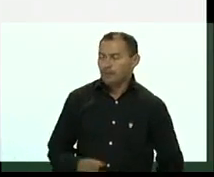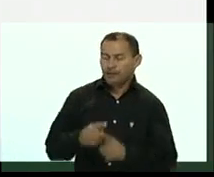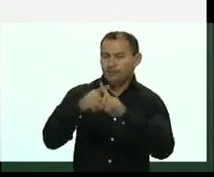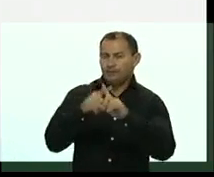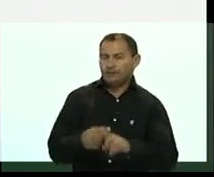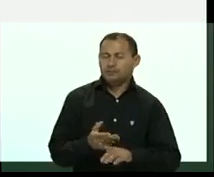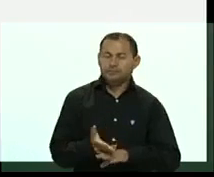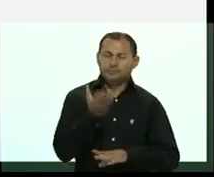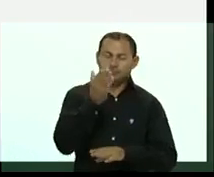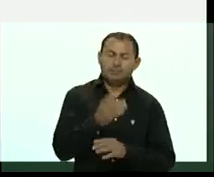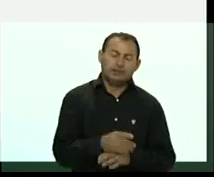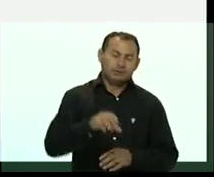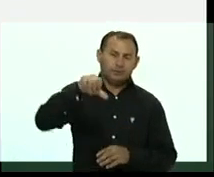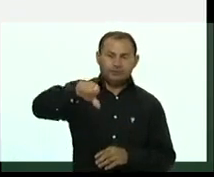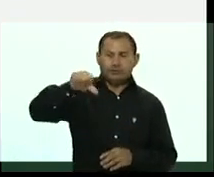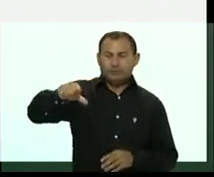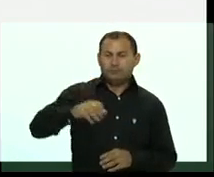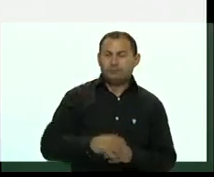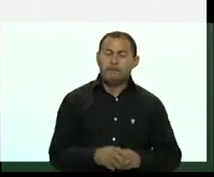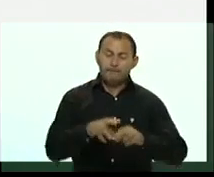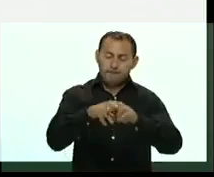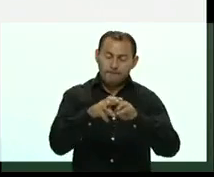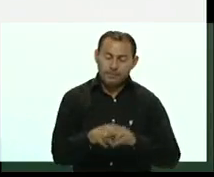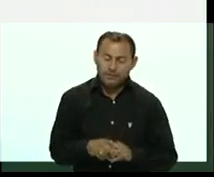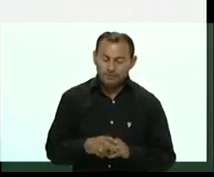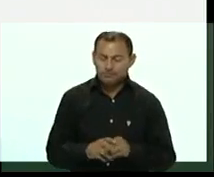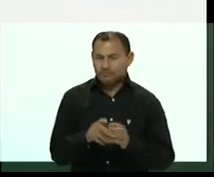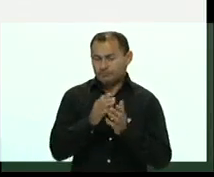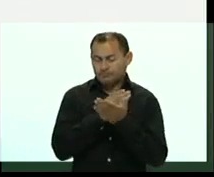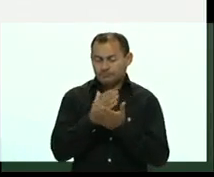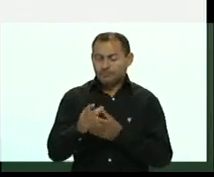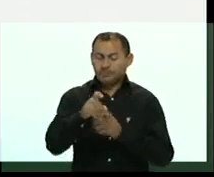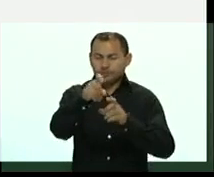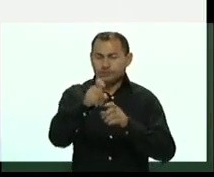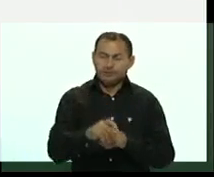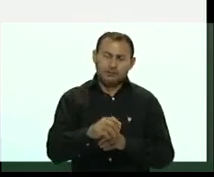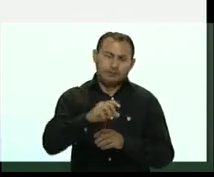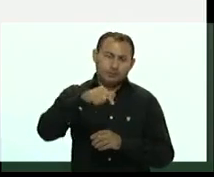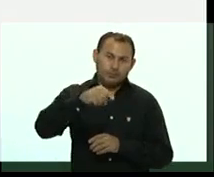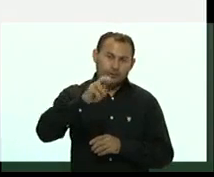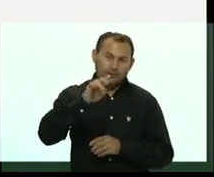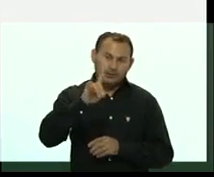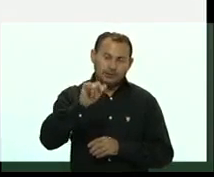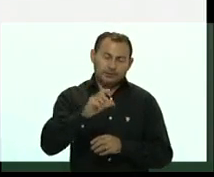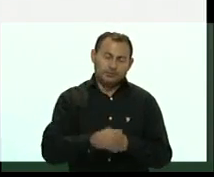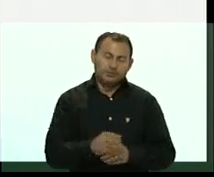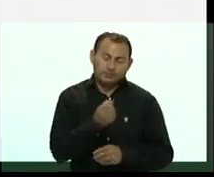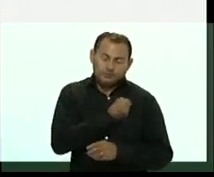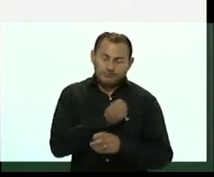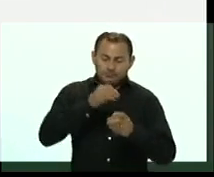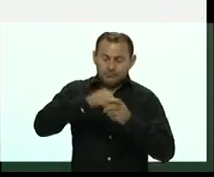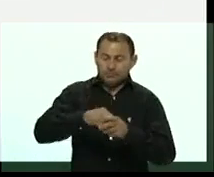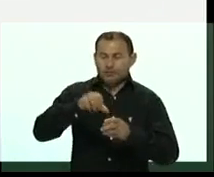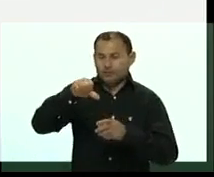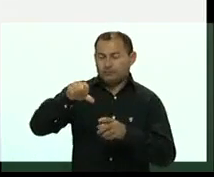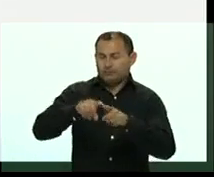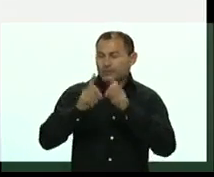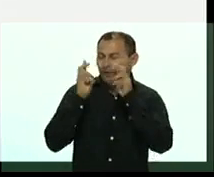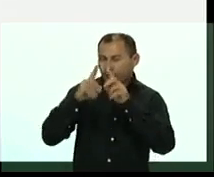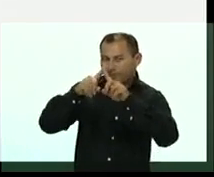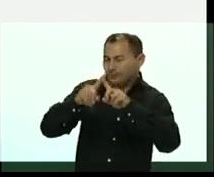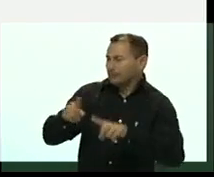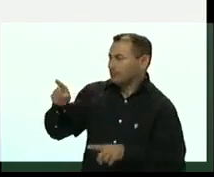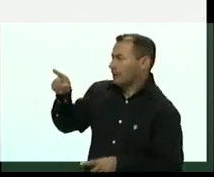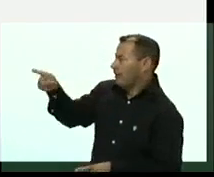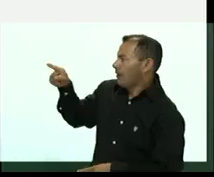elevado a 99. Por isso, aparece esse x ao quadrado mais 2 elevado a 99, vezes a